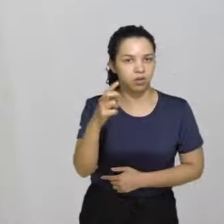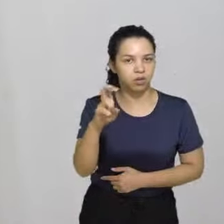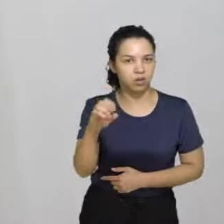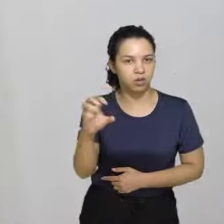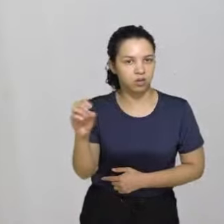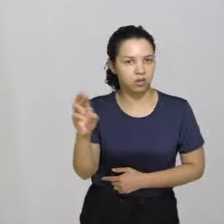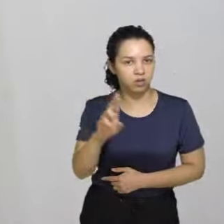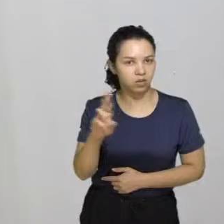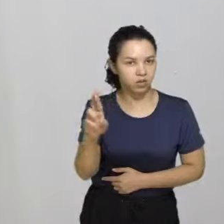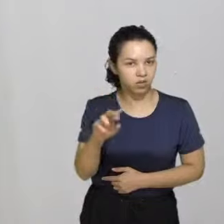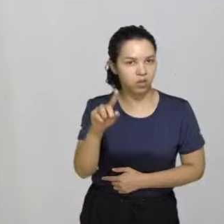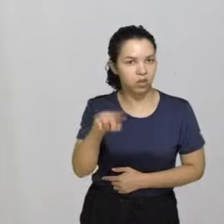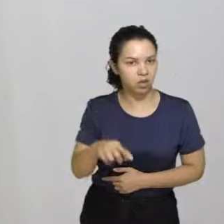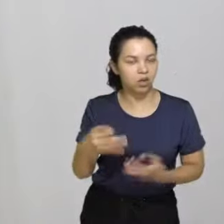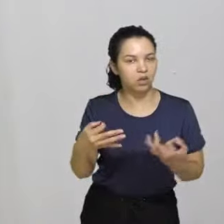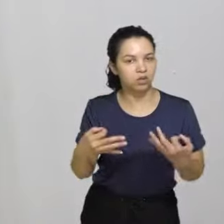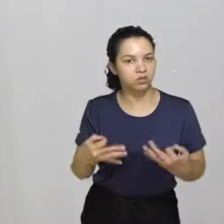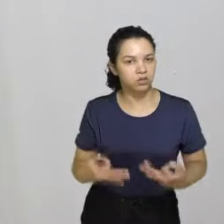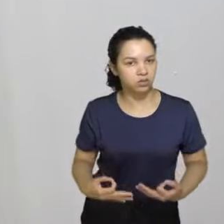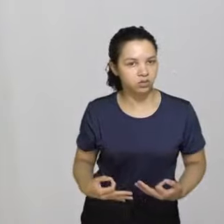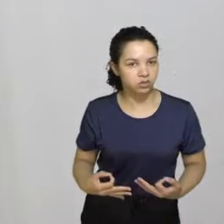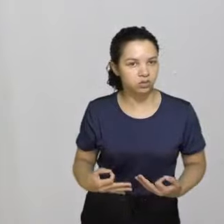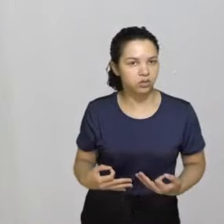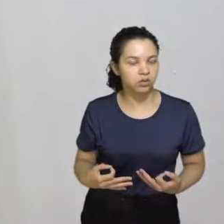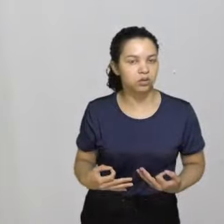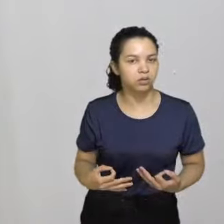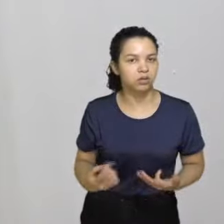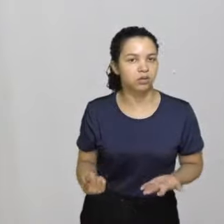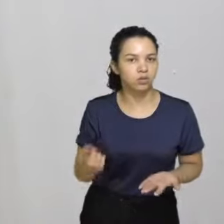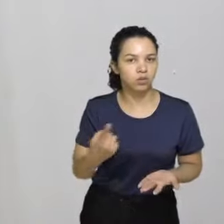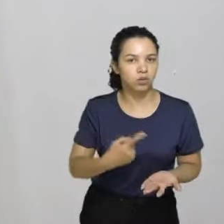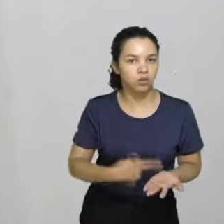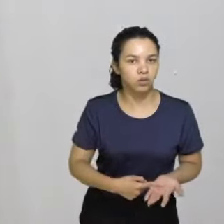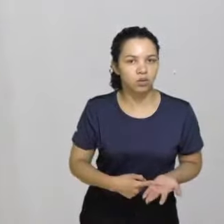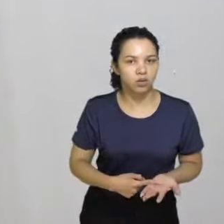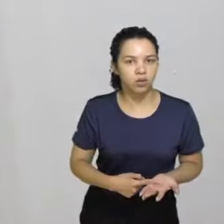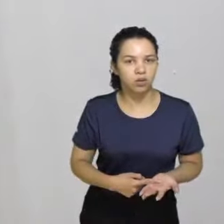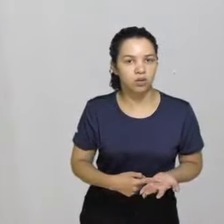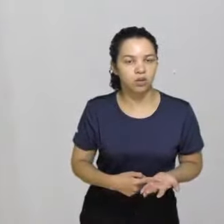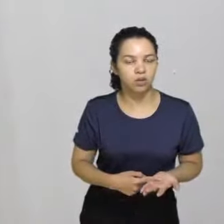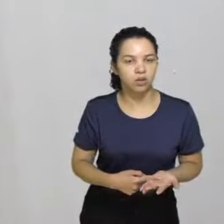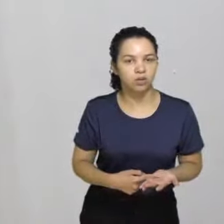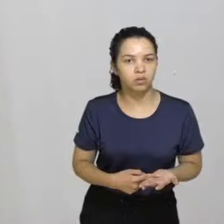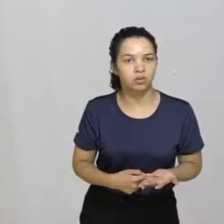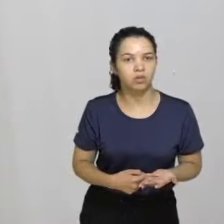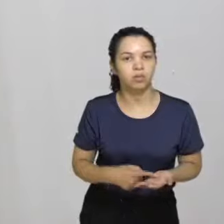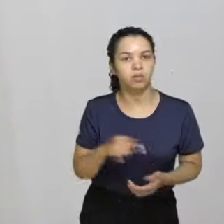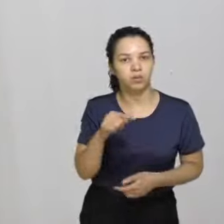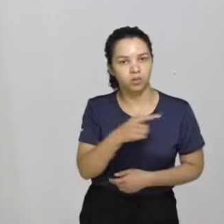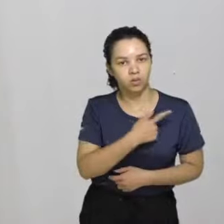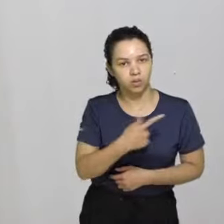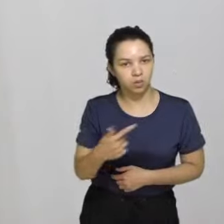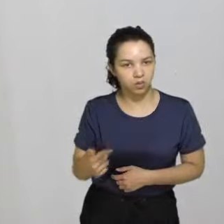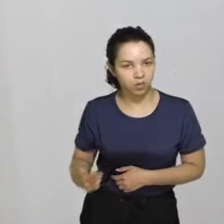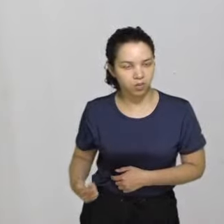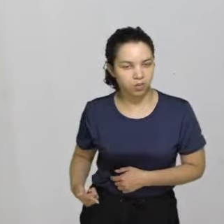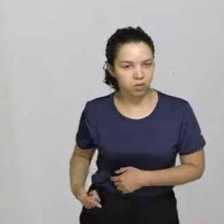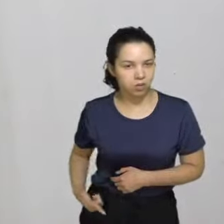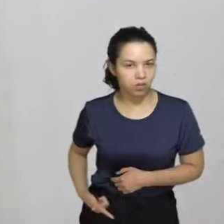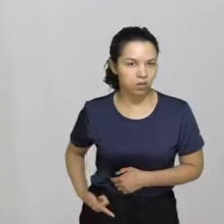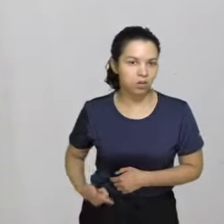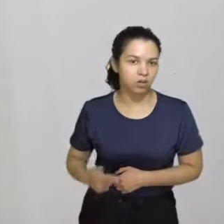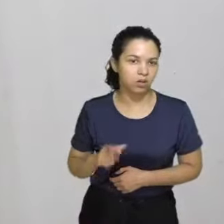Essa é a justiça e o compromisso estabelecido pelo governo que,